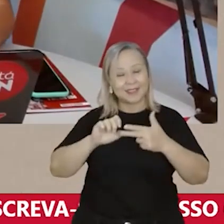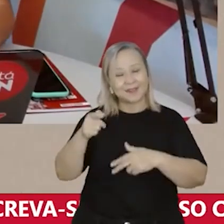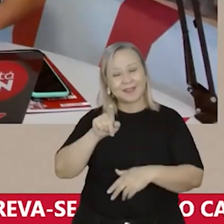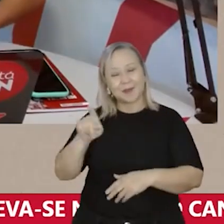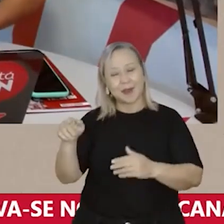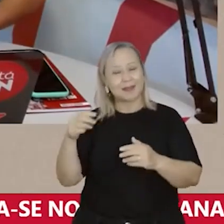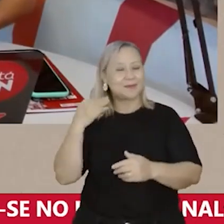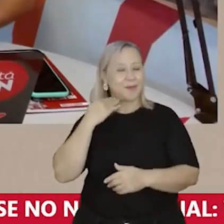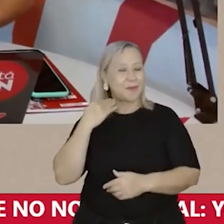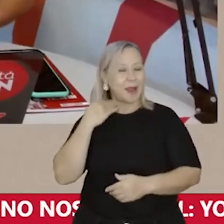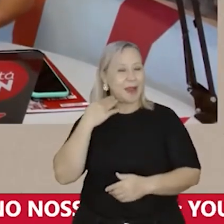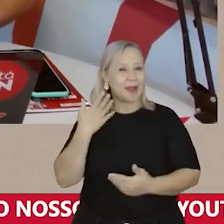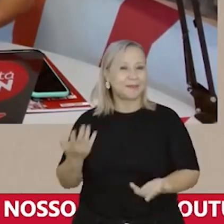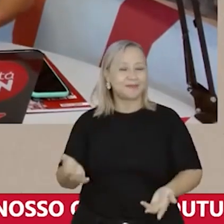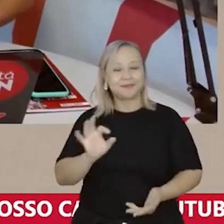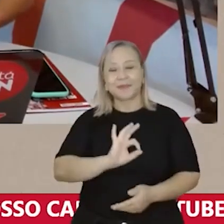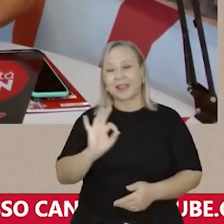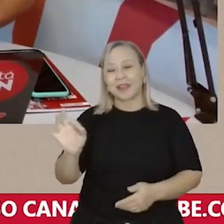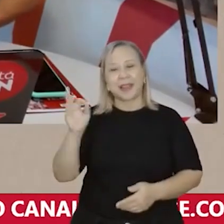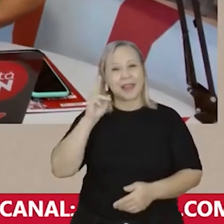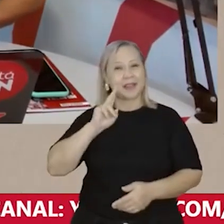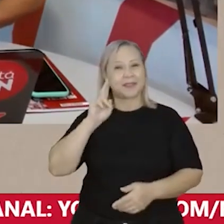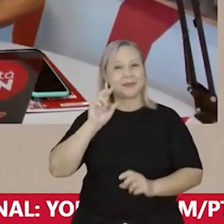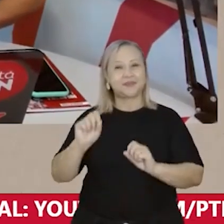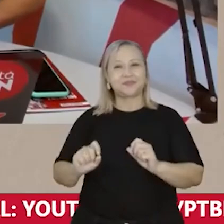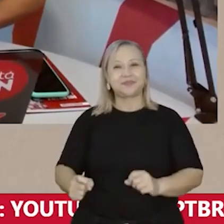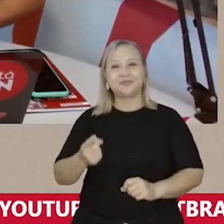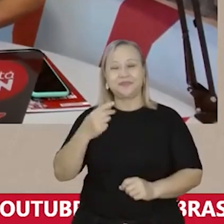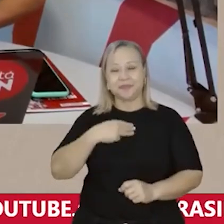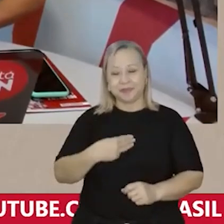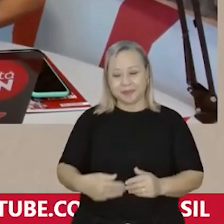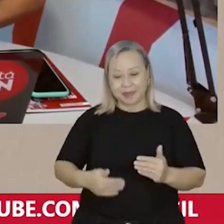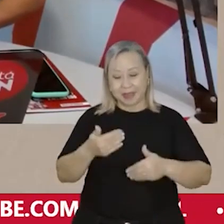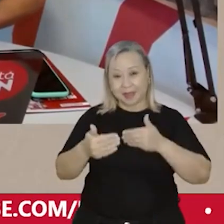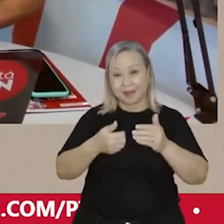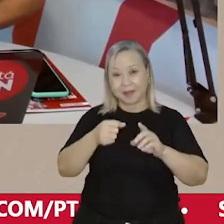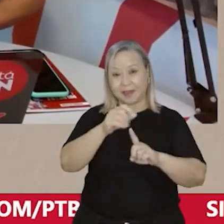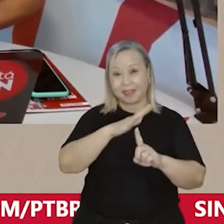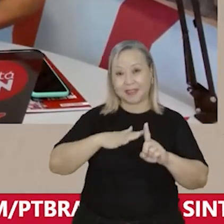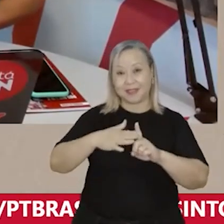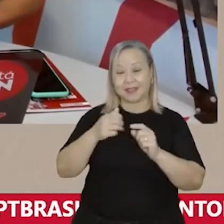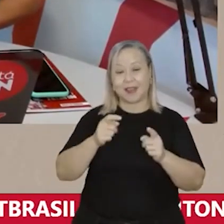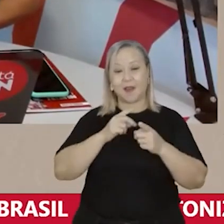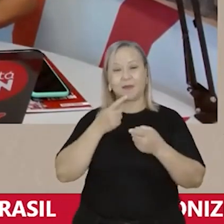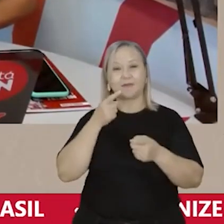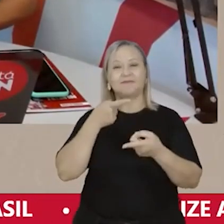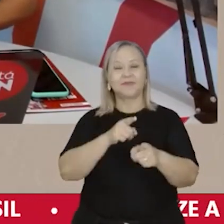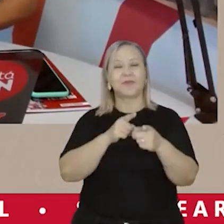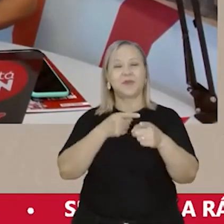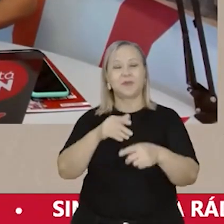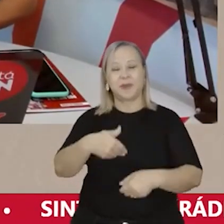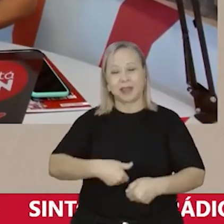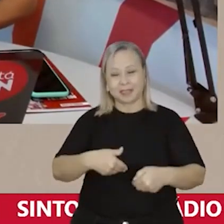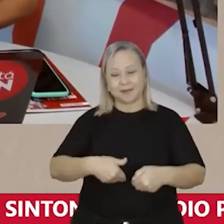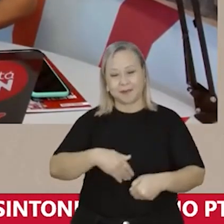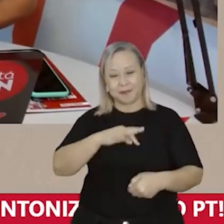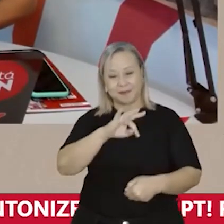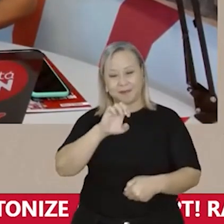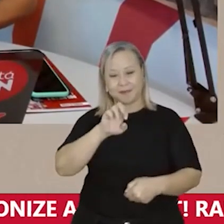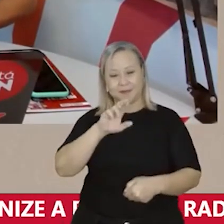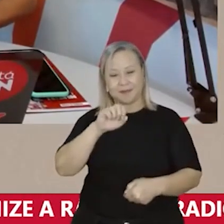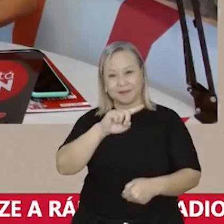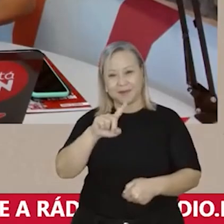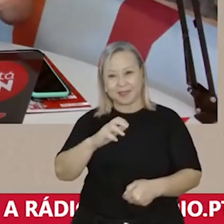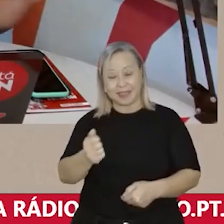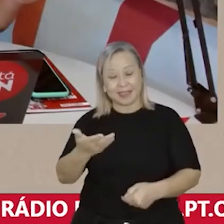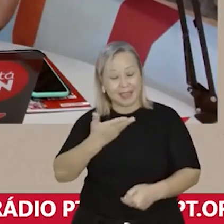bom. Ótimas lembranças. Ex-ministra do Desenvolvimento Social e Combate à Fome, Tereza Campelo, grande amiga da Rádio PT, a